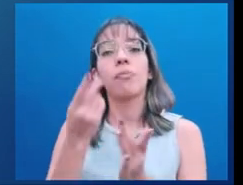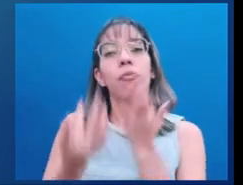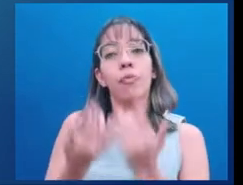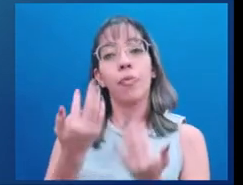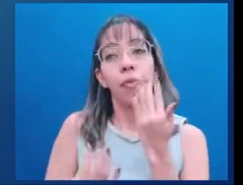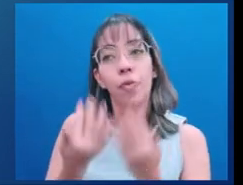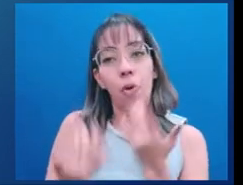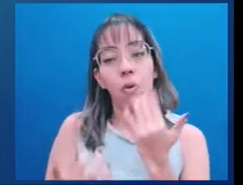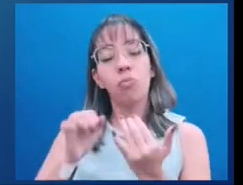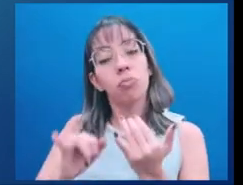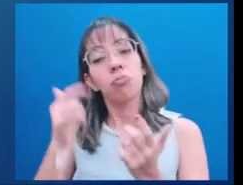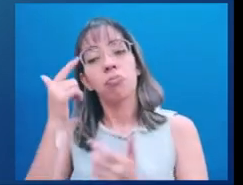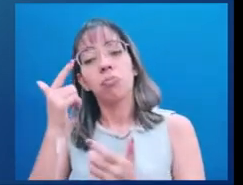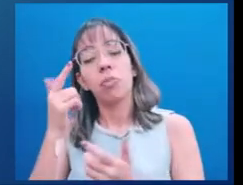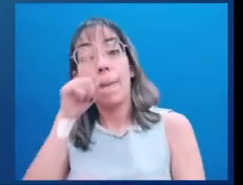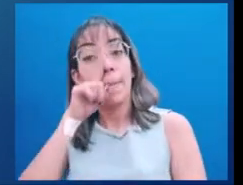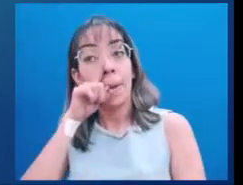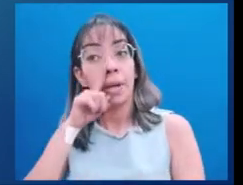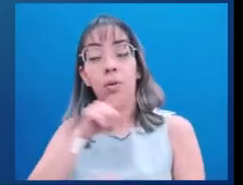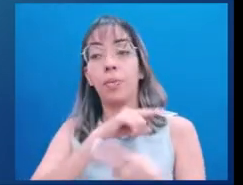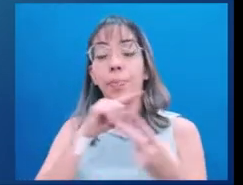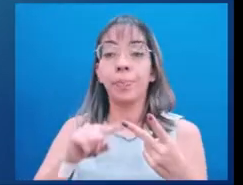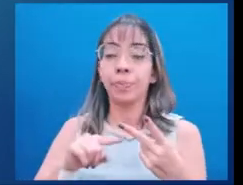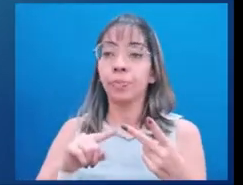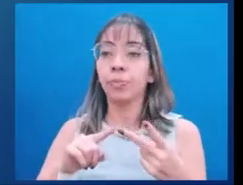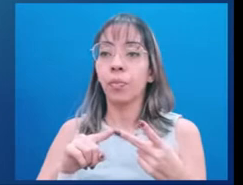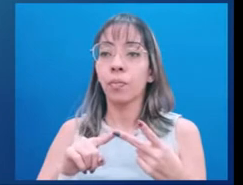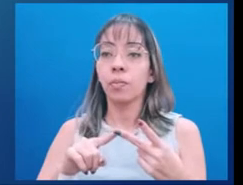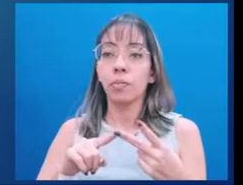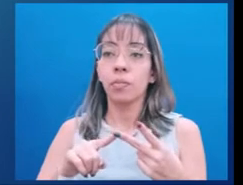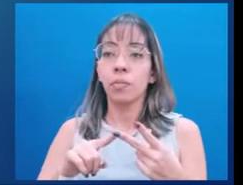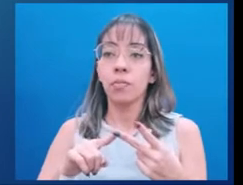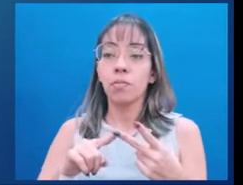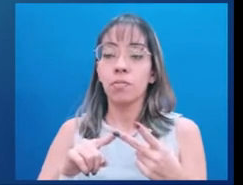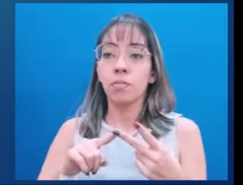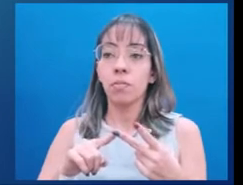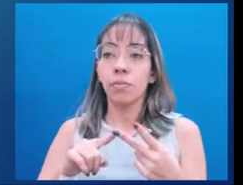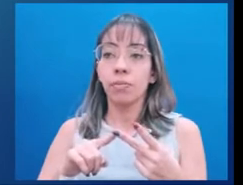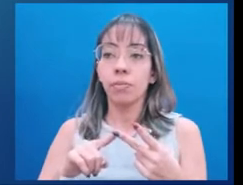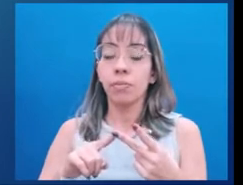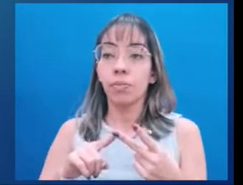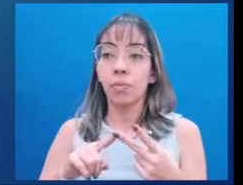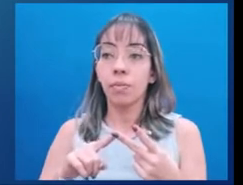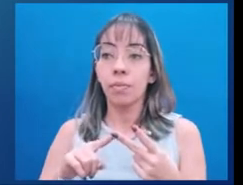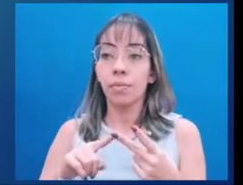está vendo as cores. Depois eu vou mostrar a numeração de 0 a 4. Bem, eu tenho um losango